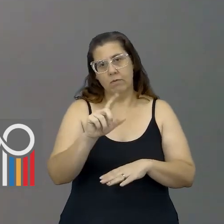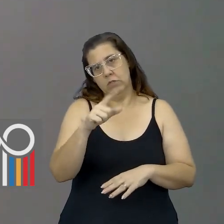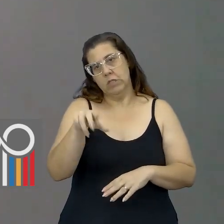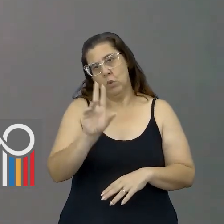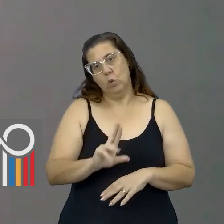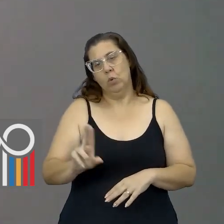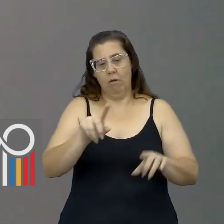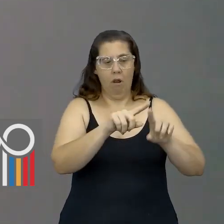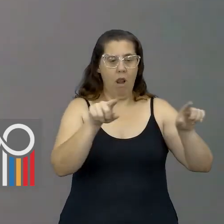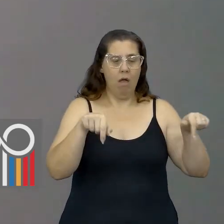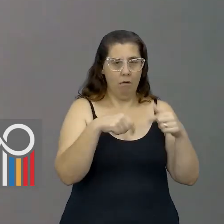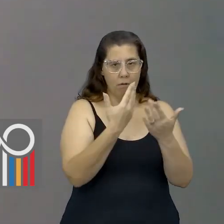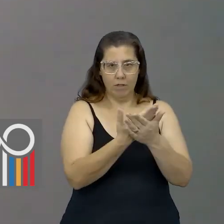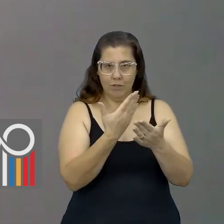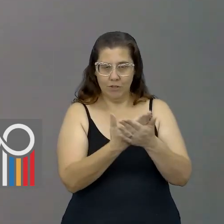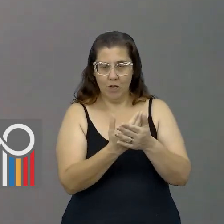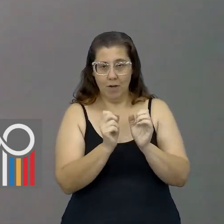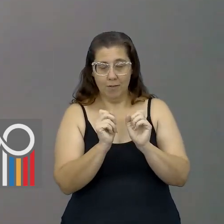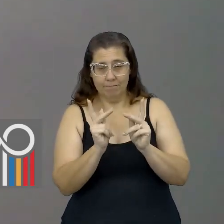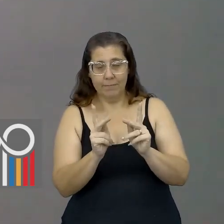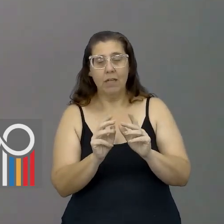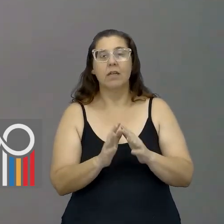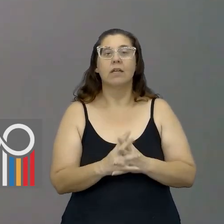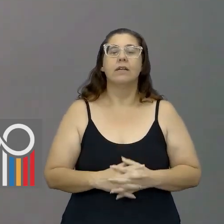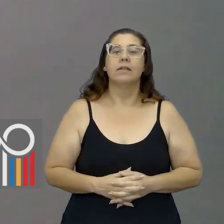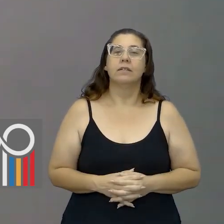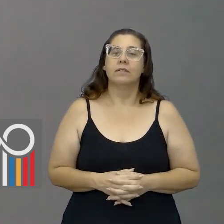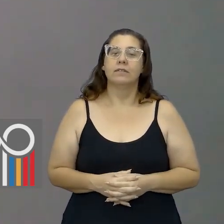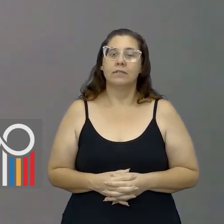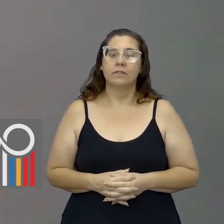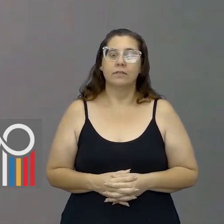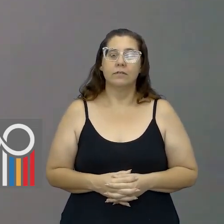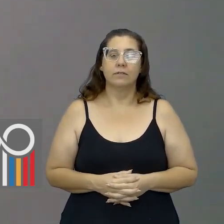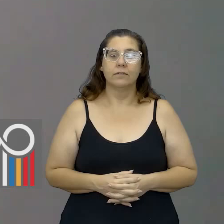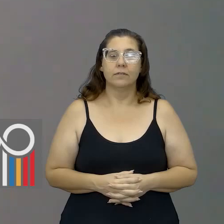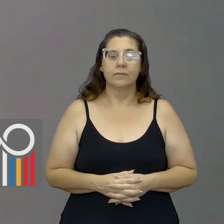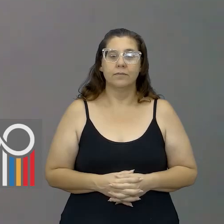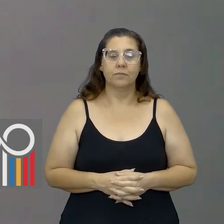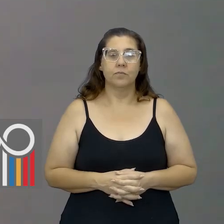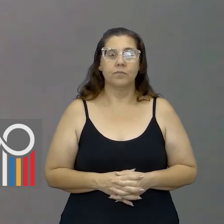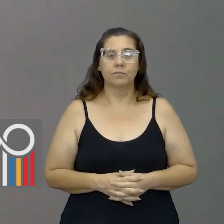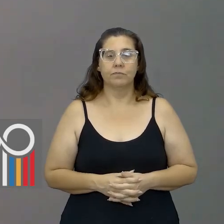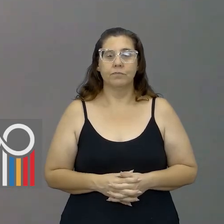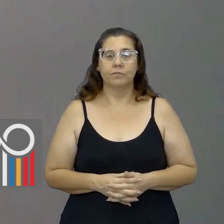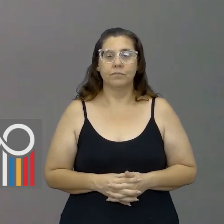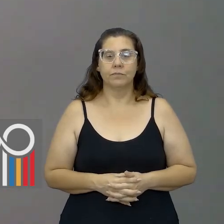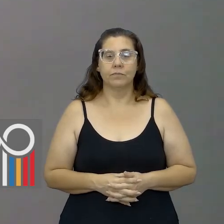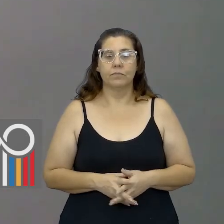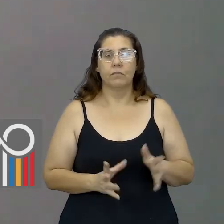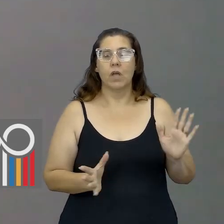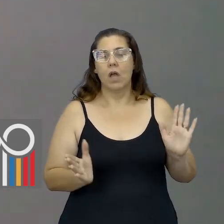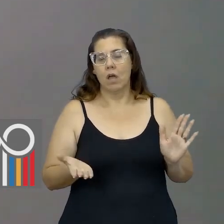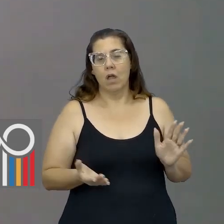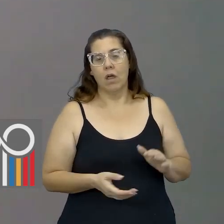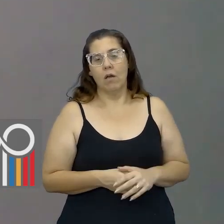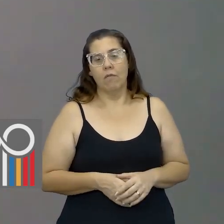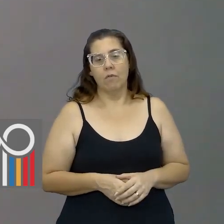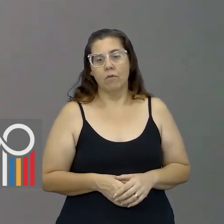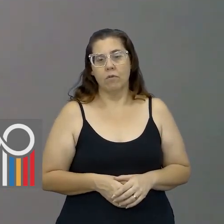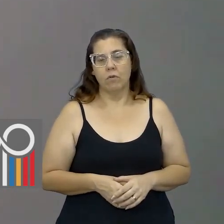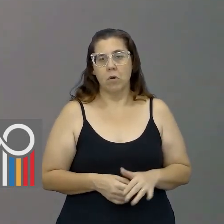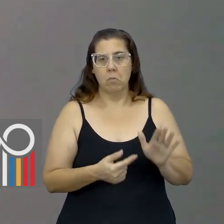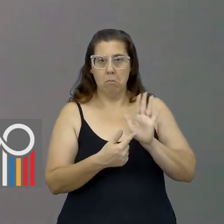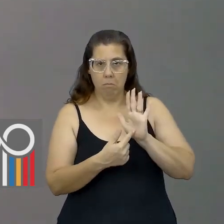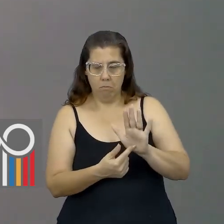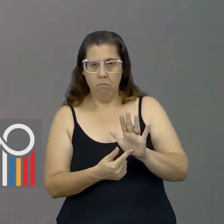utilização na sala de aula também. E nós vou colocar em seguida as